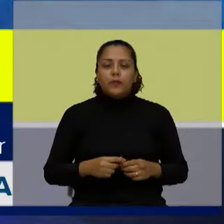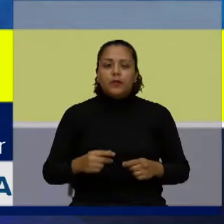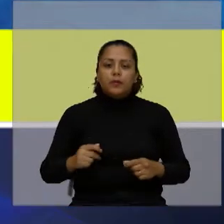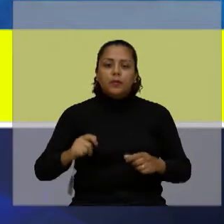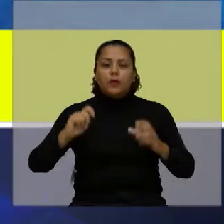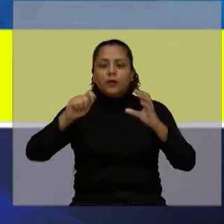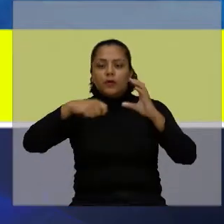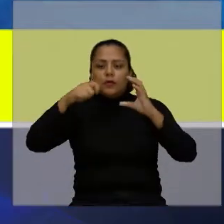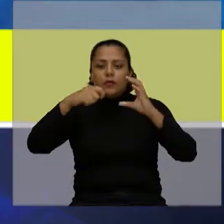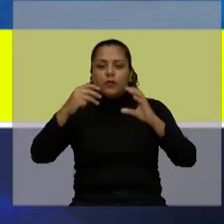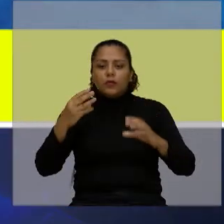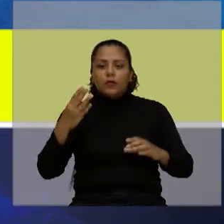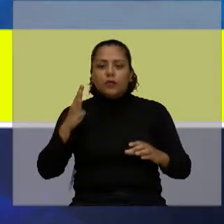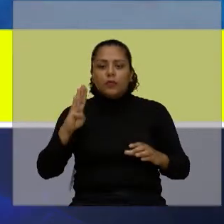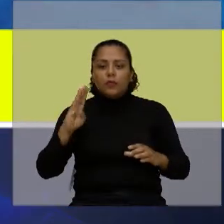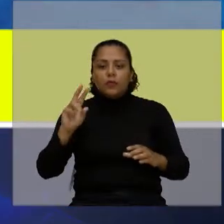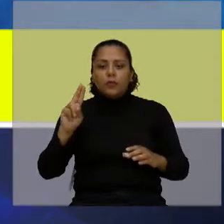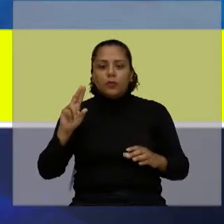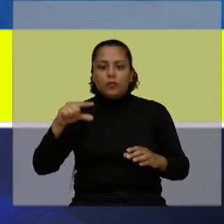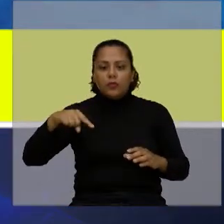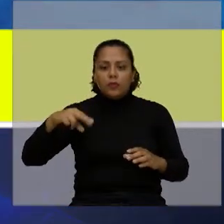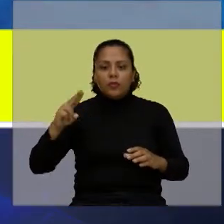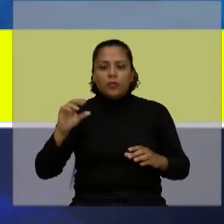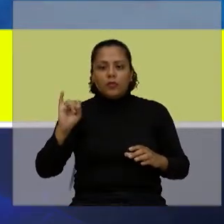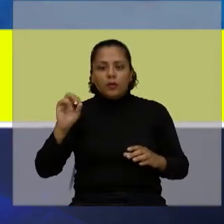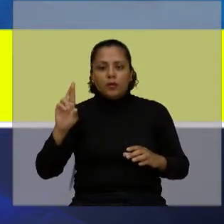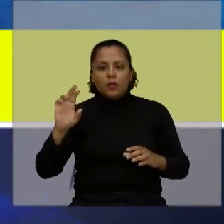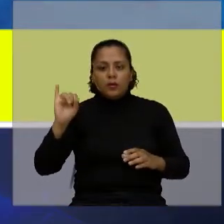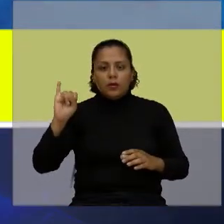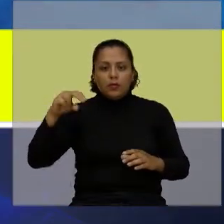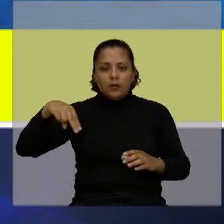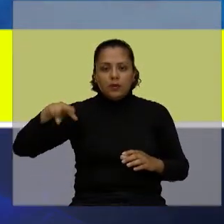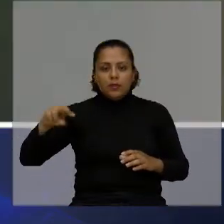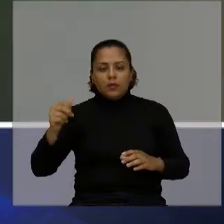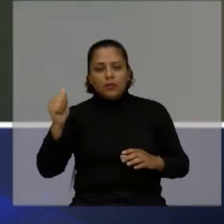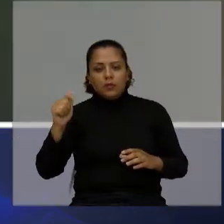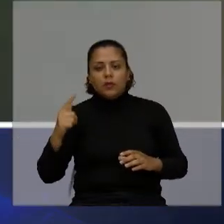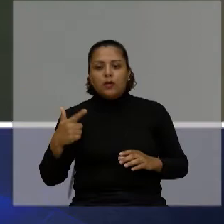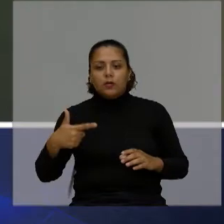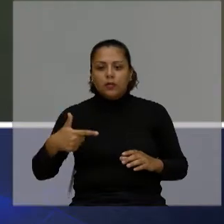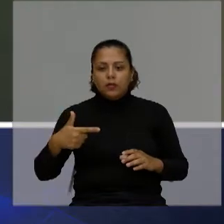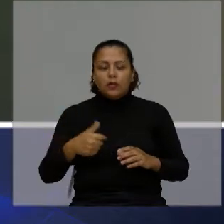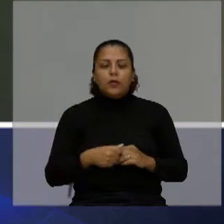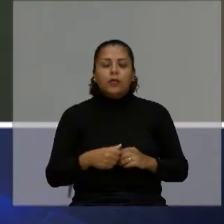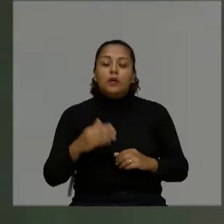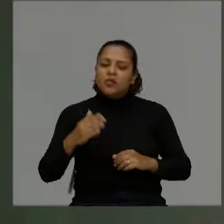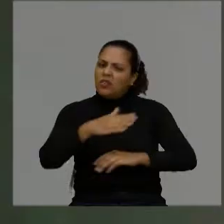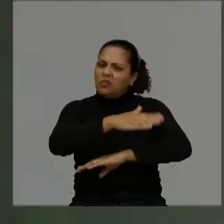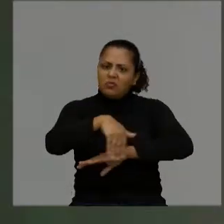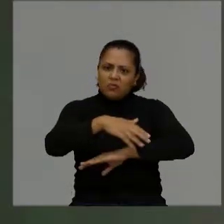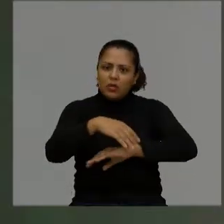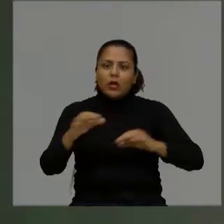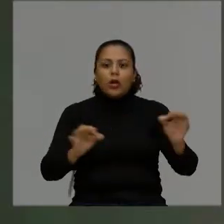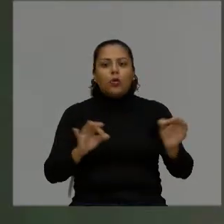da Cidade, Regional Norte, está fazendo a manutenção em todas as ruas do bairro.